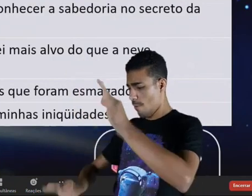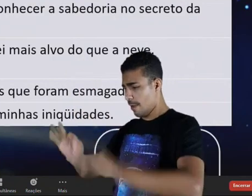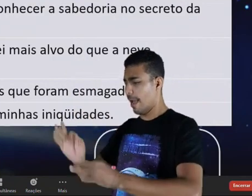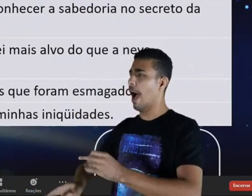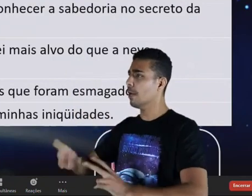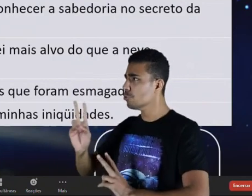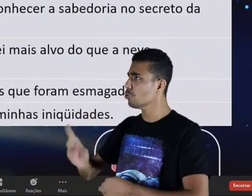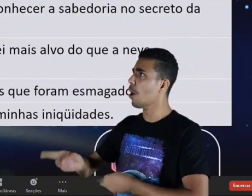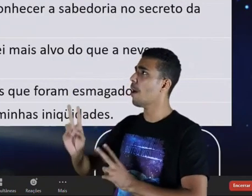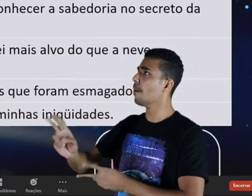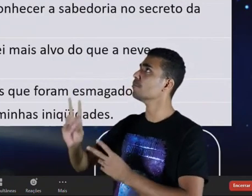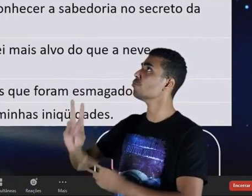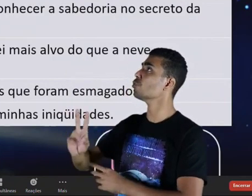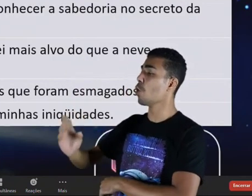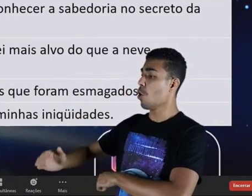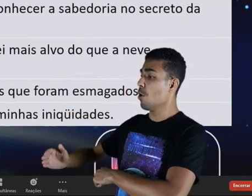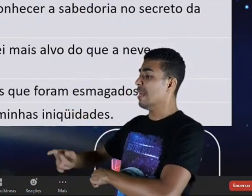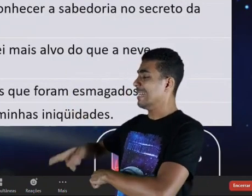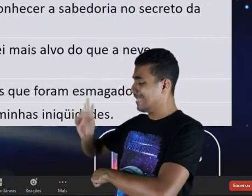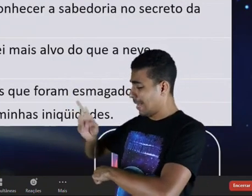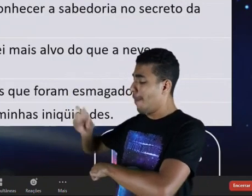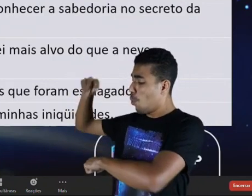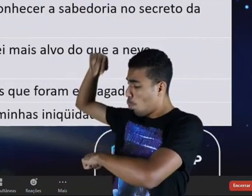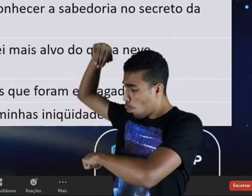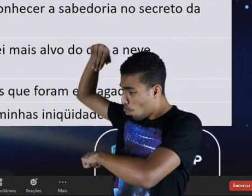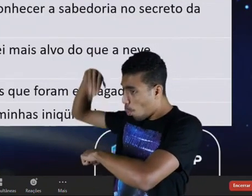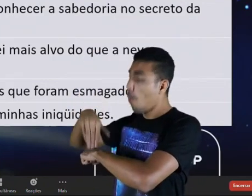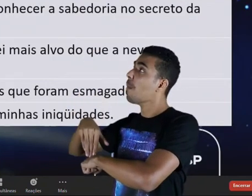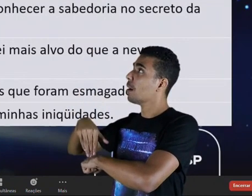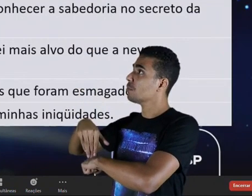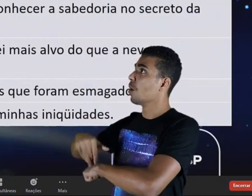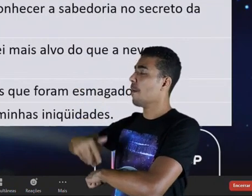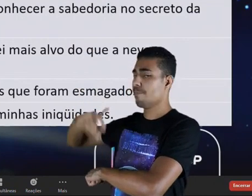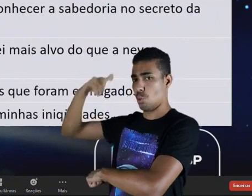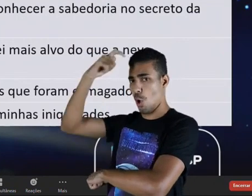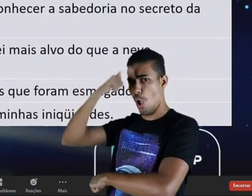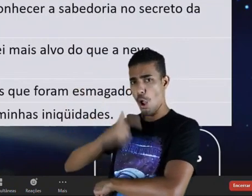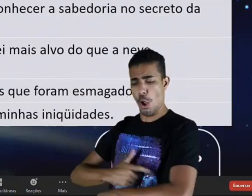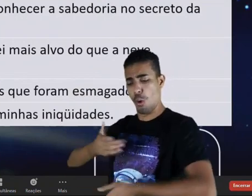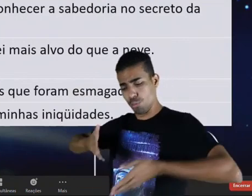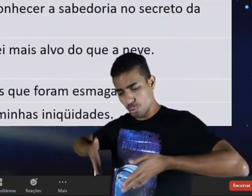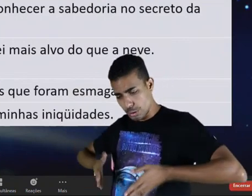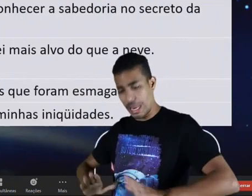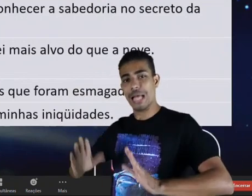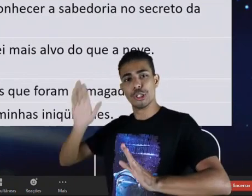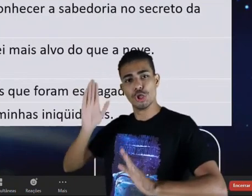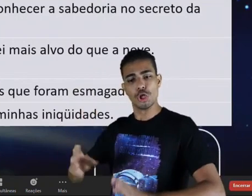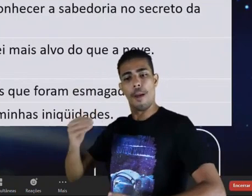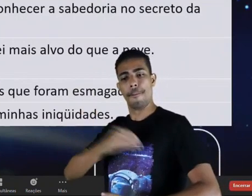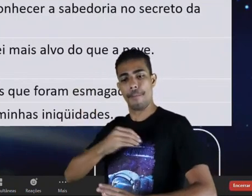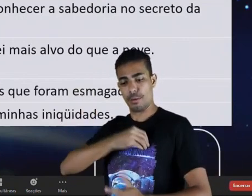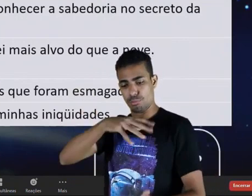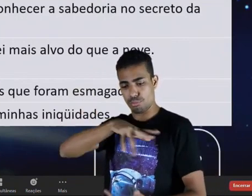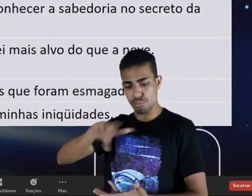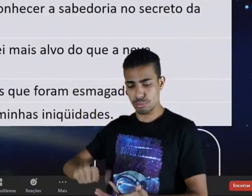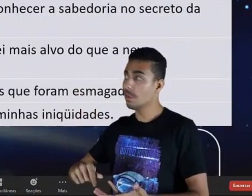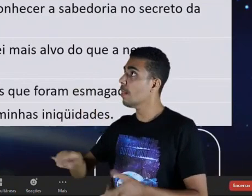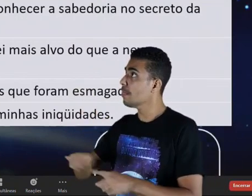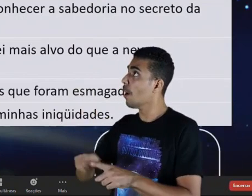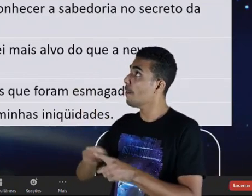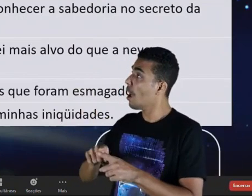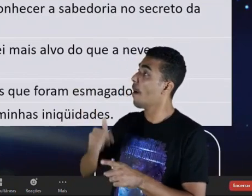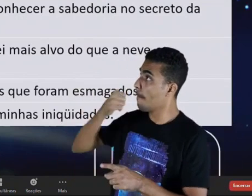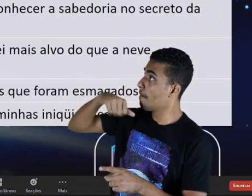falares e inculpado em julgares. Eu nasci em iniquidade, em pecado me concebeu minha